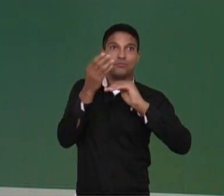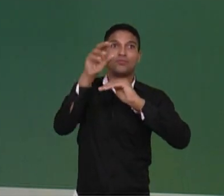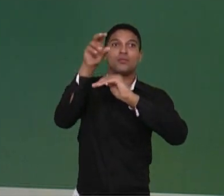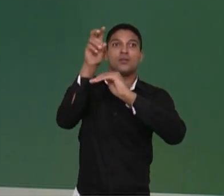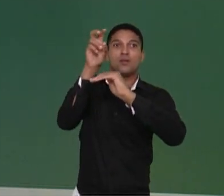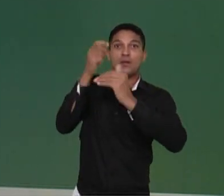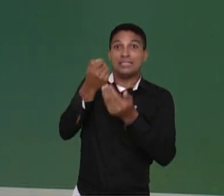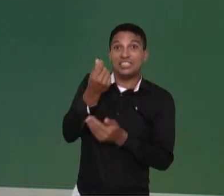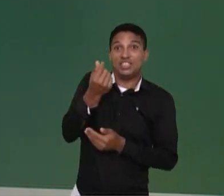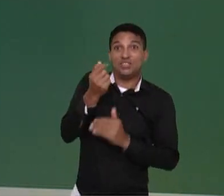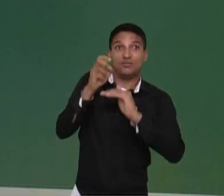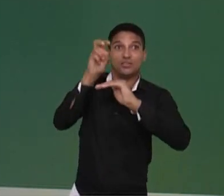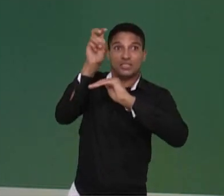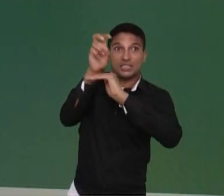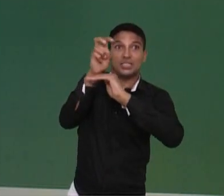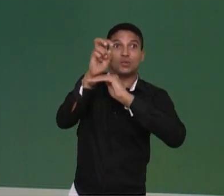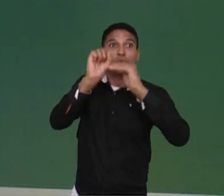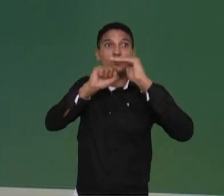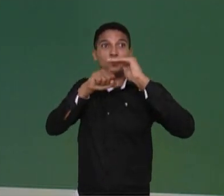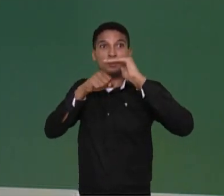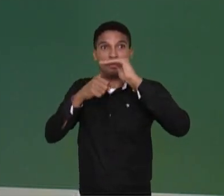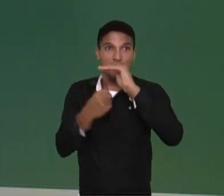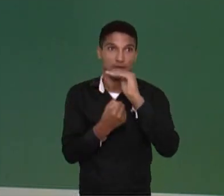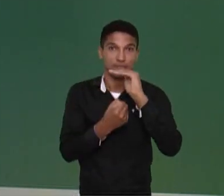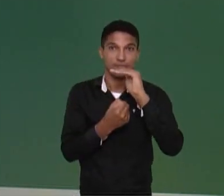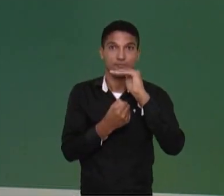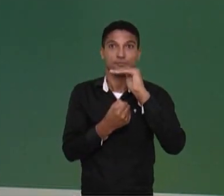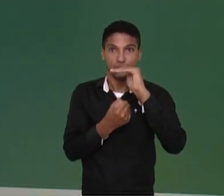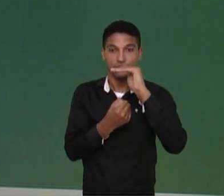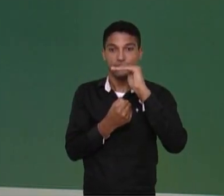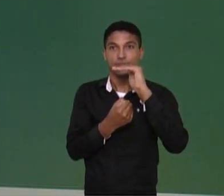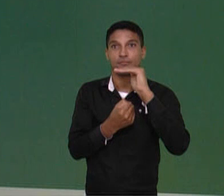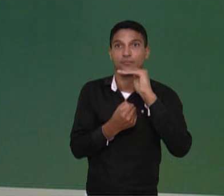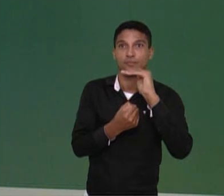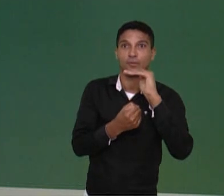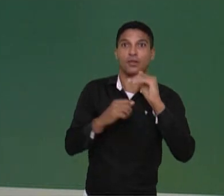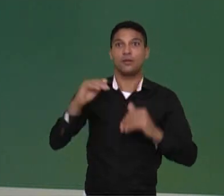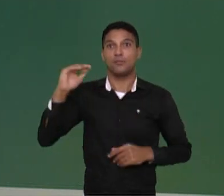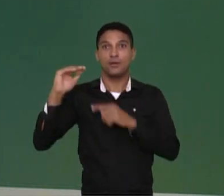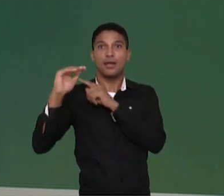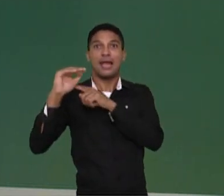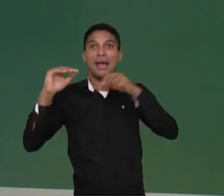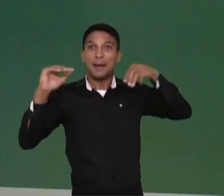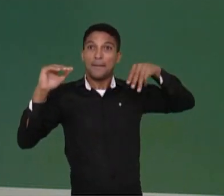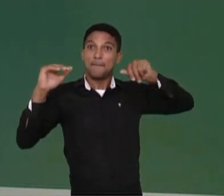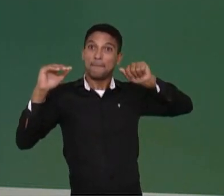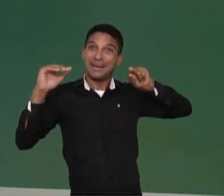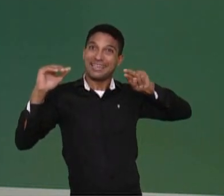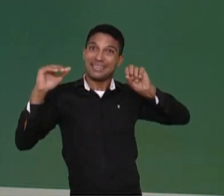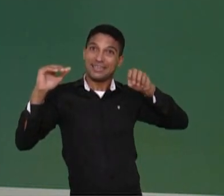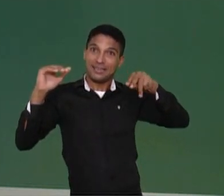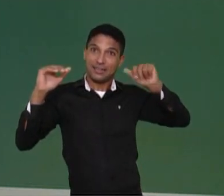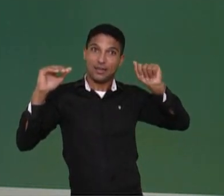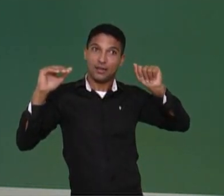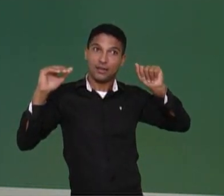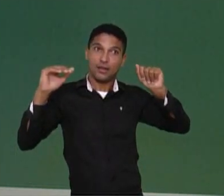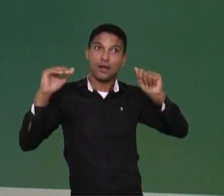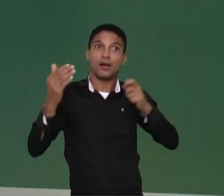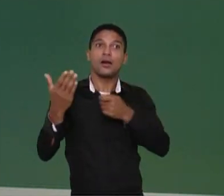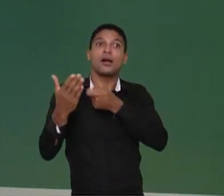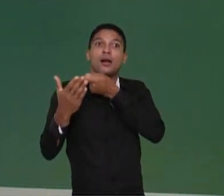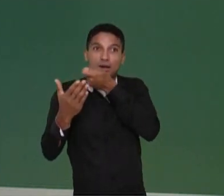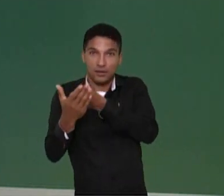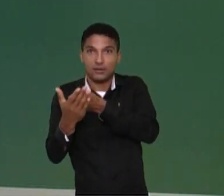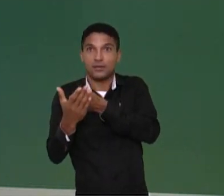ele fornece para você um valor pago, por uma pessoa ele te dá infração, e a outra parte ele te